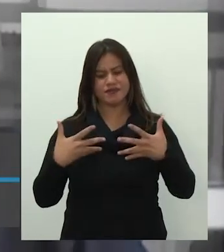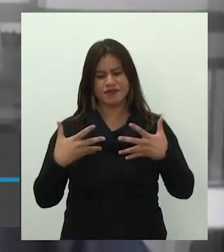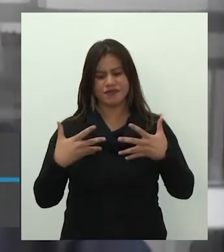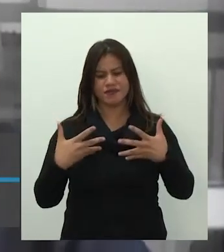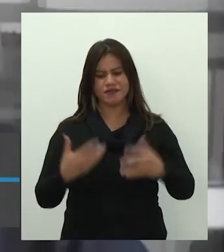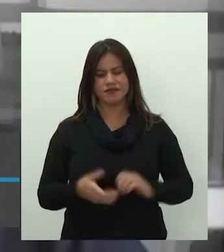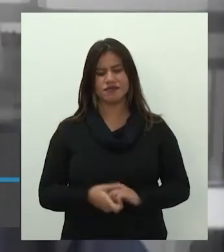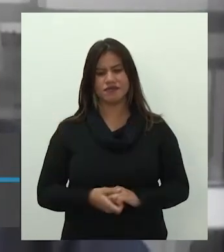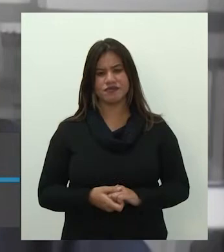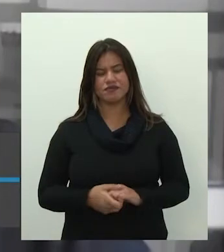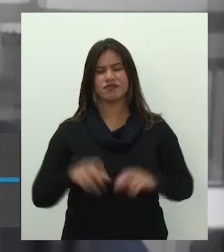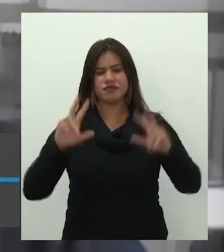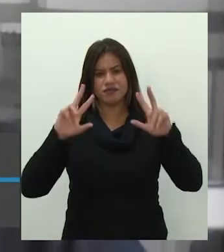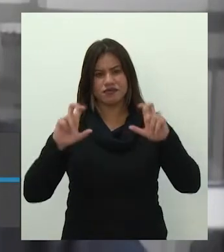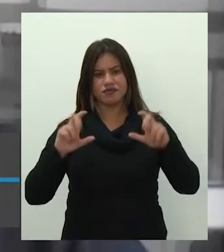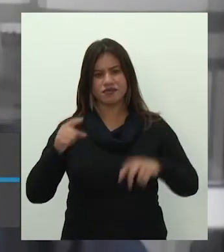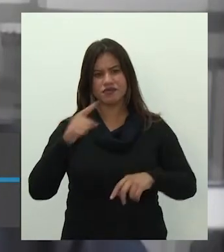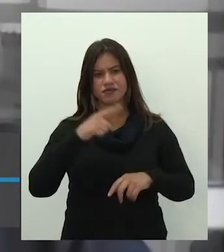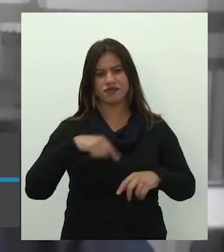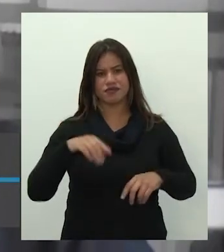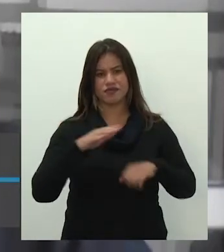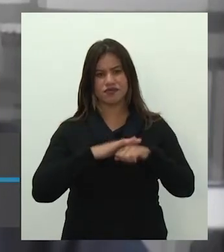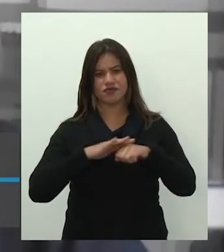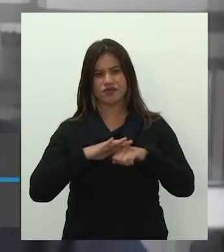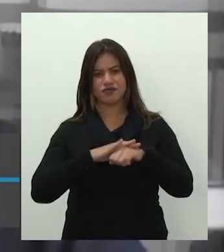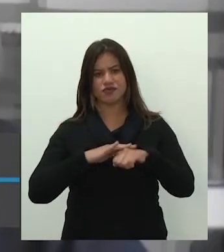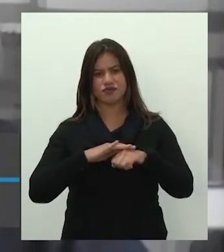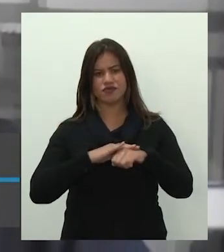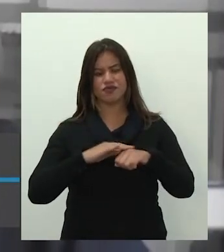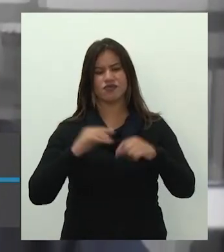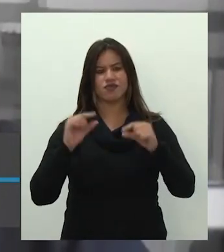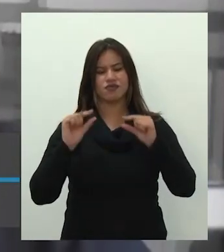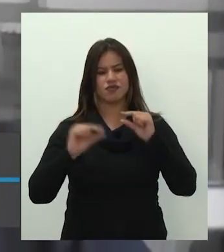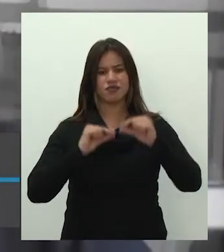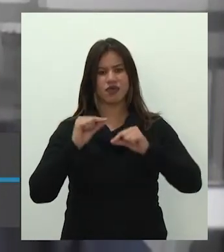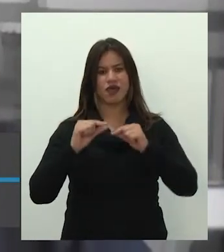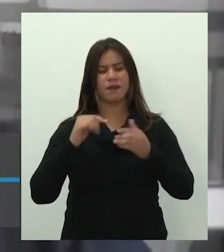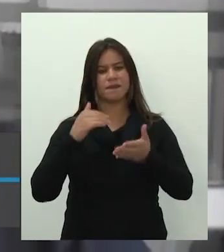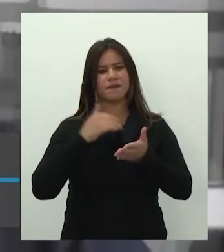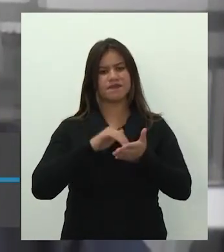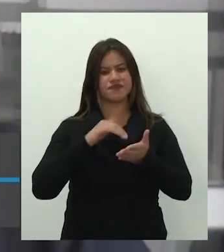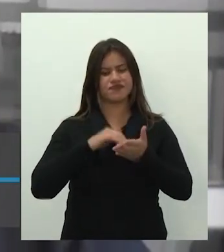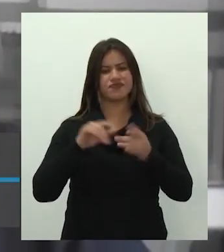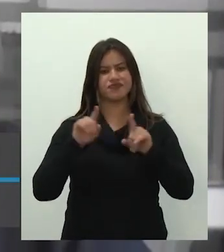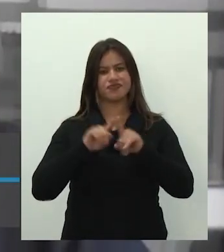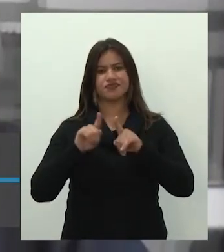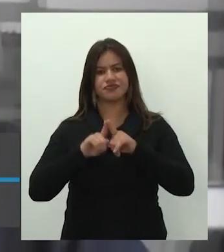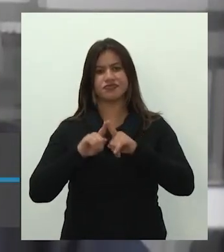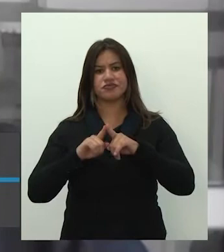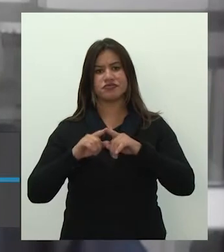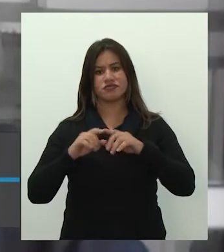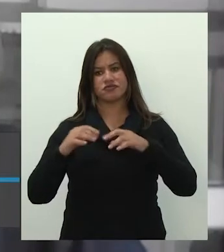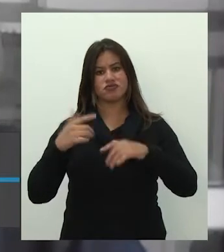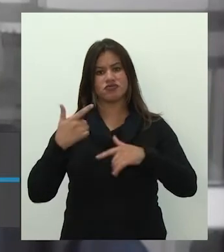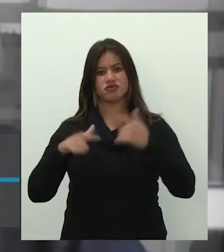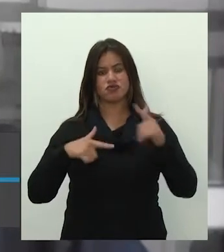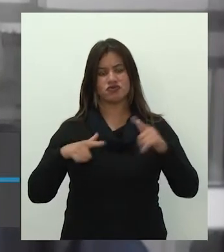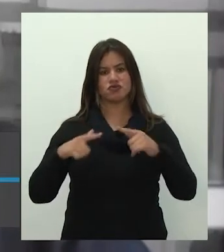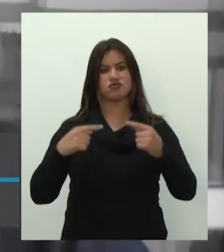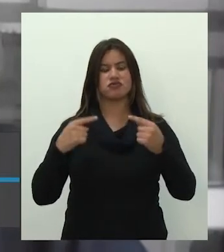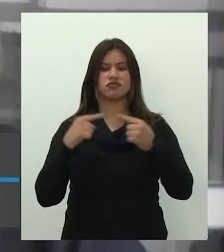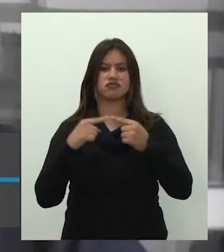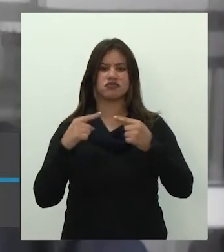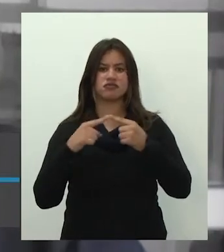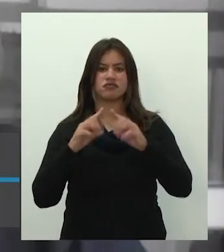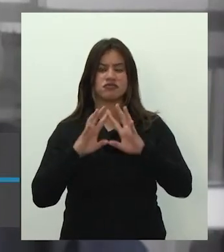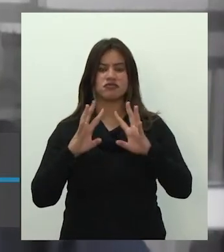tem debatido há algum tempo na secretaria e também em outros órgãos, porque é um assunto muito importante por conta do fenômeno